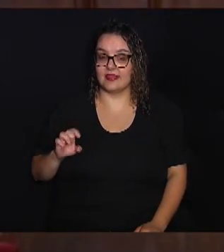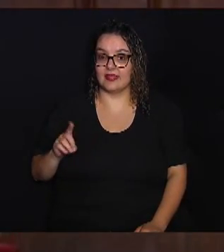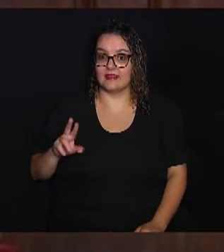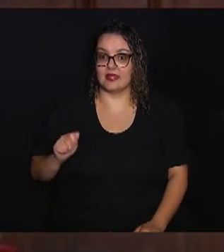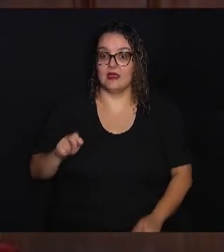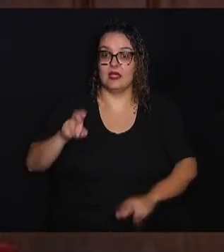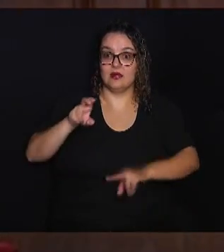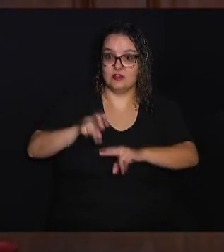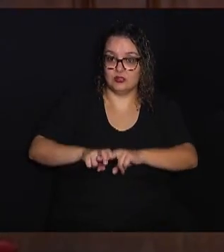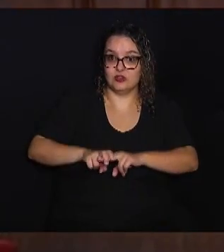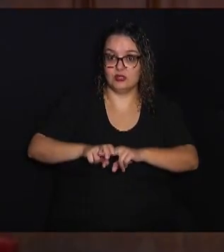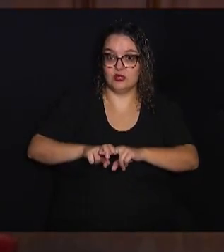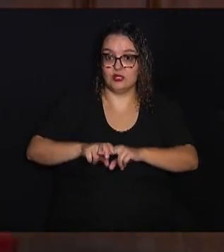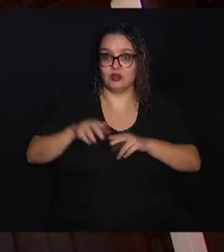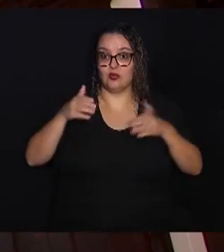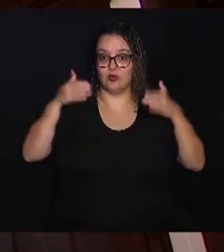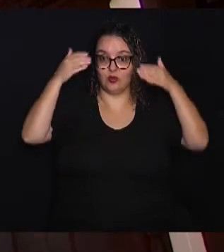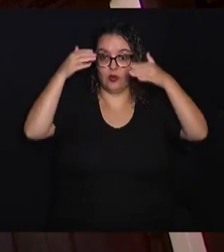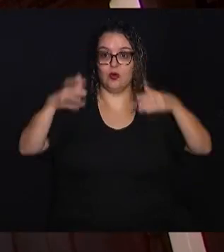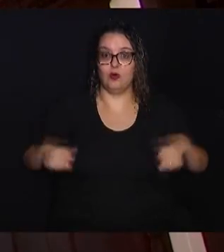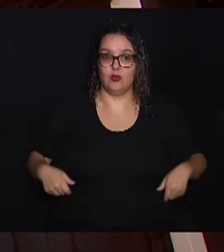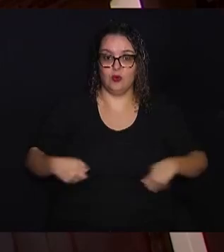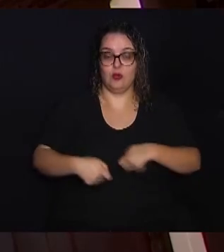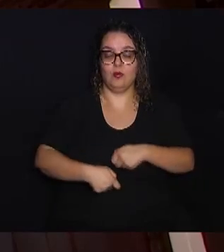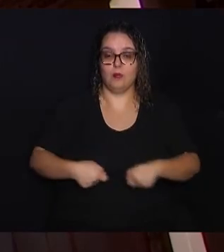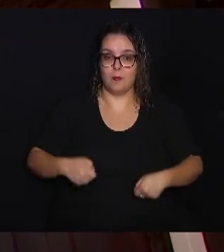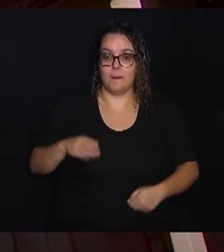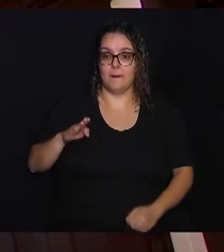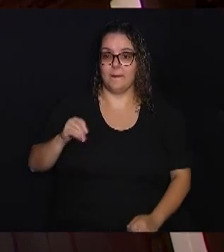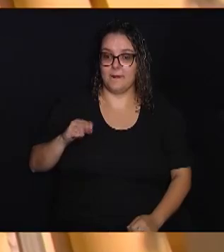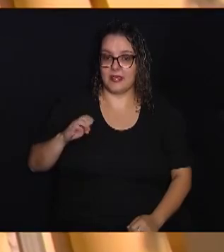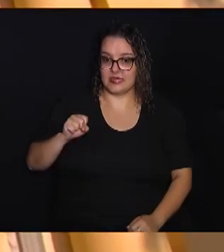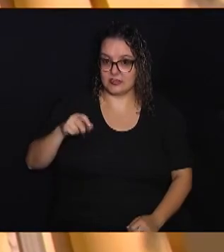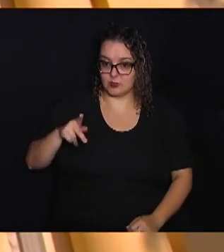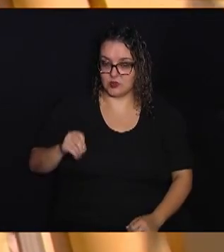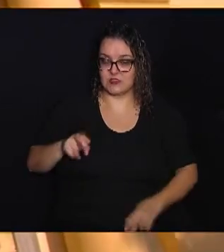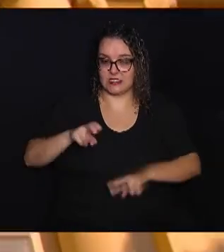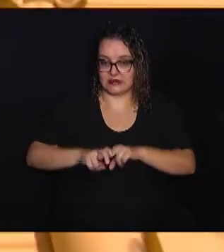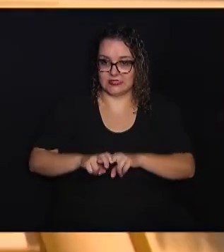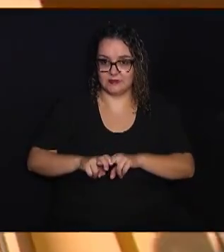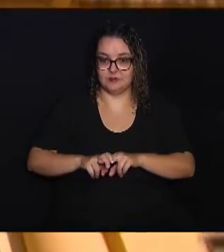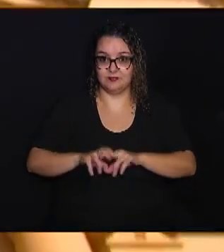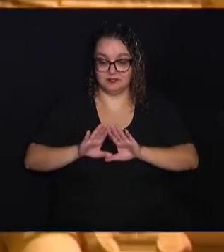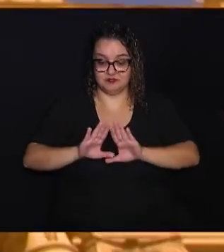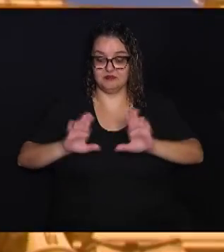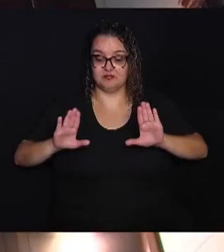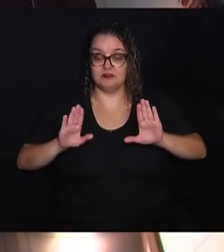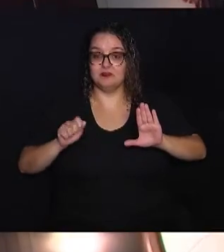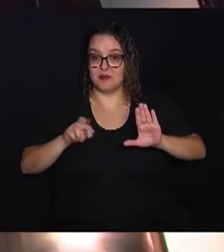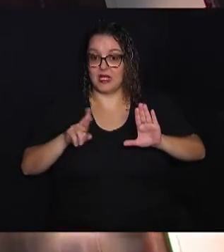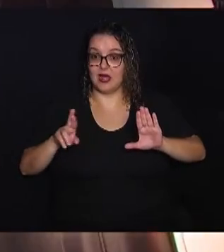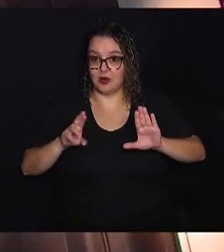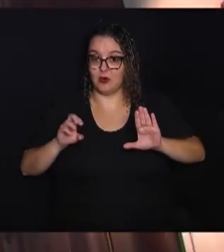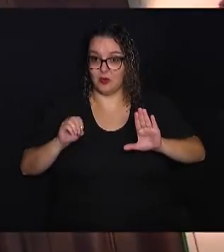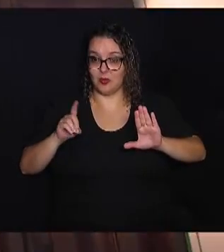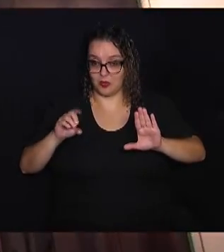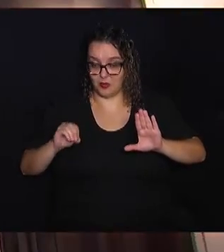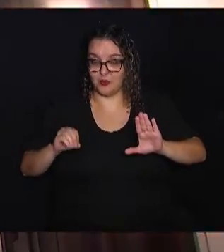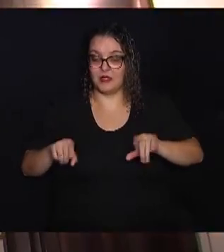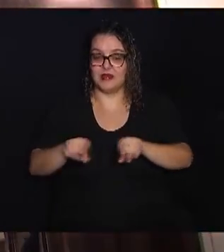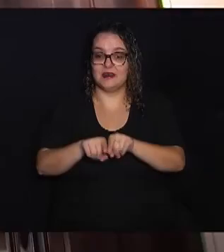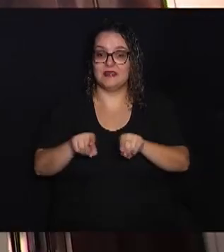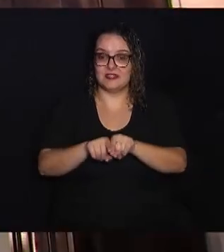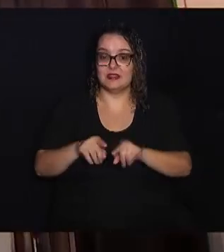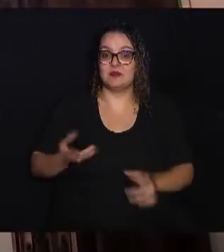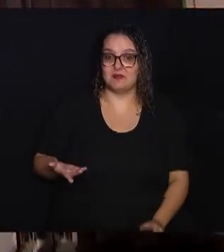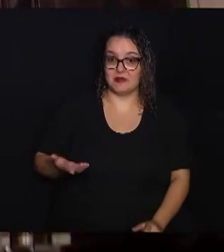cadeira onde o bispo senta. Com o interior no estilo barroco e fachada neoclássica, a Catedral